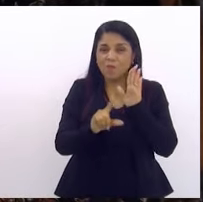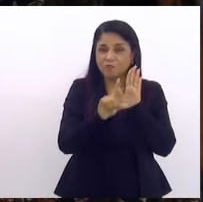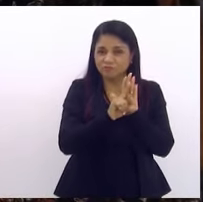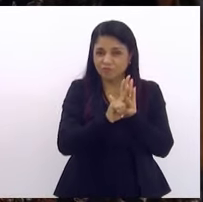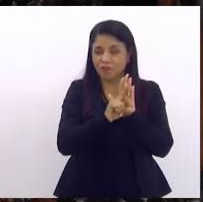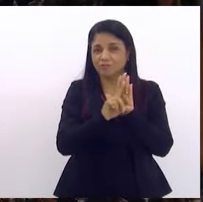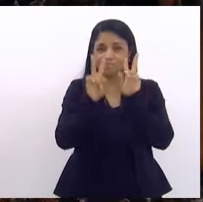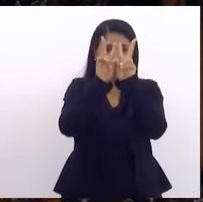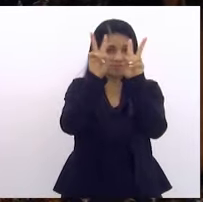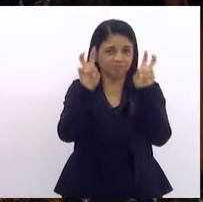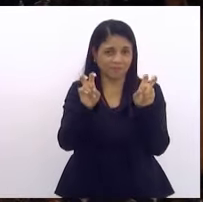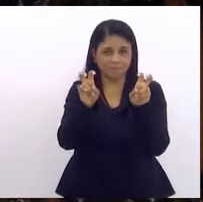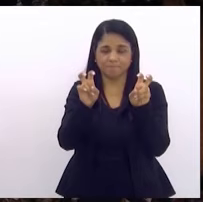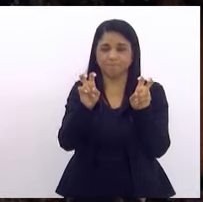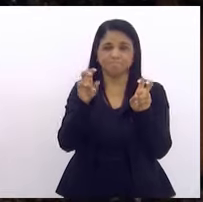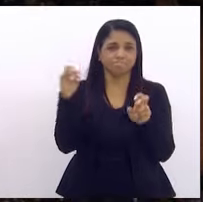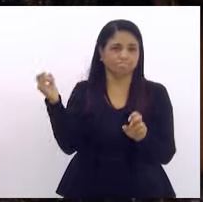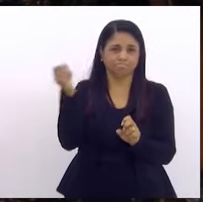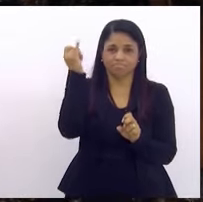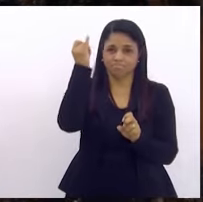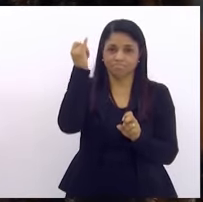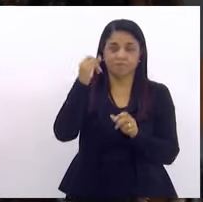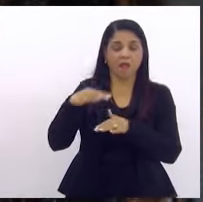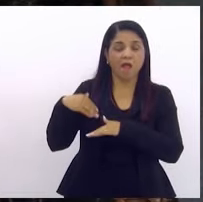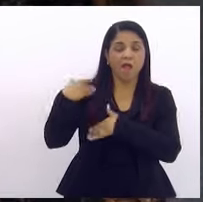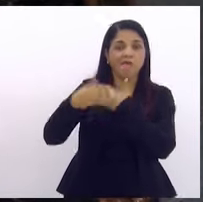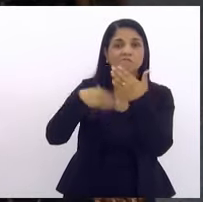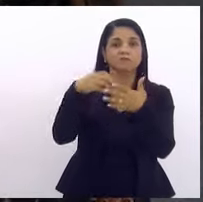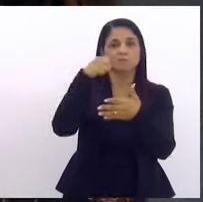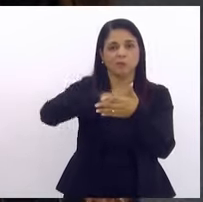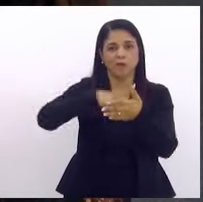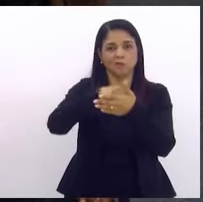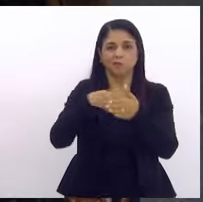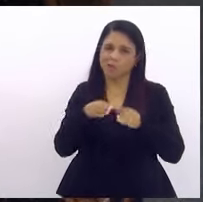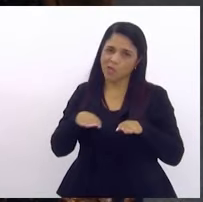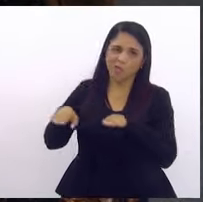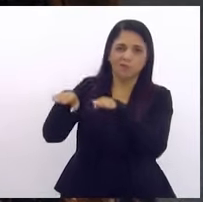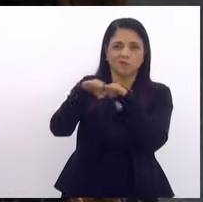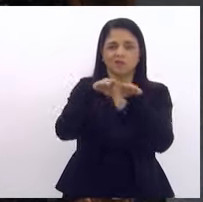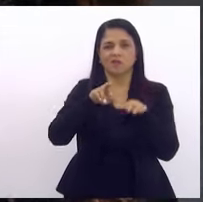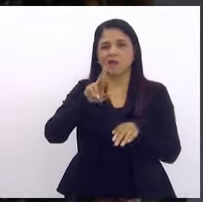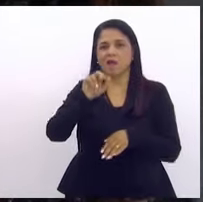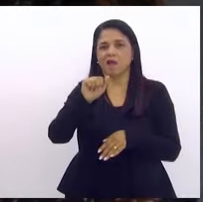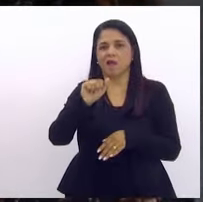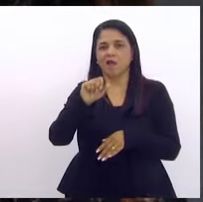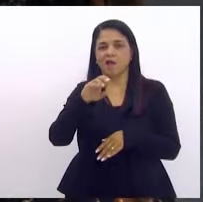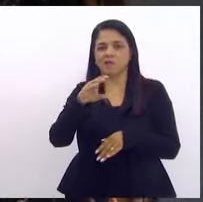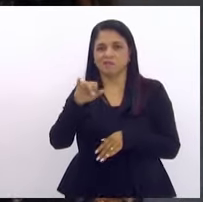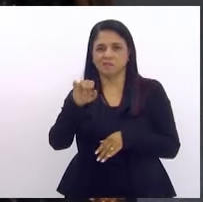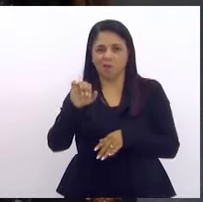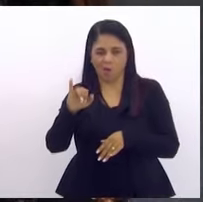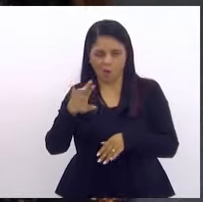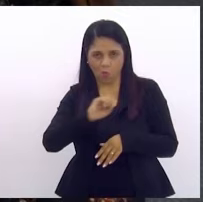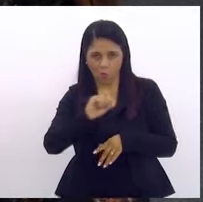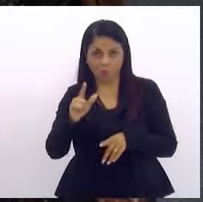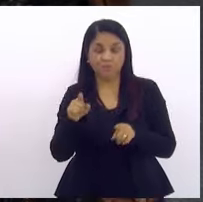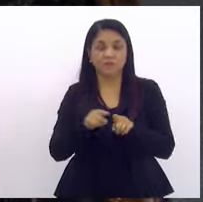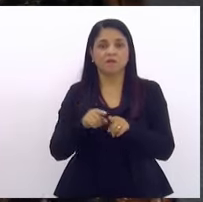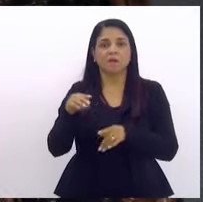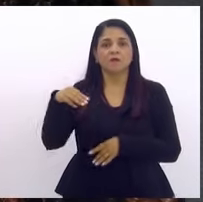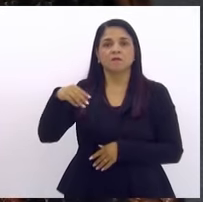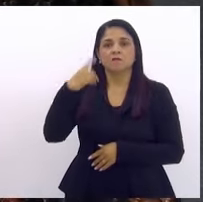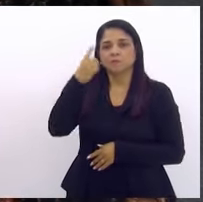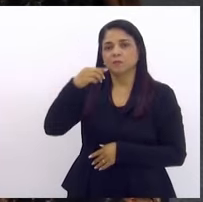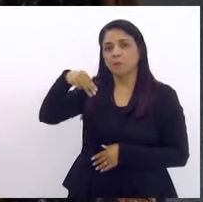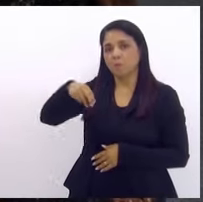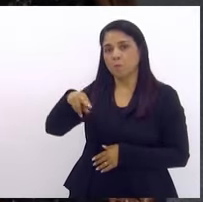respeito fundamentalmente por favor. A avanços na luta pela igualdade racial, cito projetos aqui da deputada Mônica Francisco, projetos